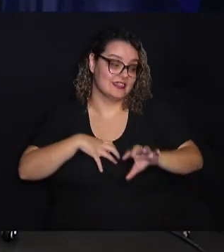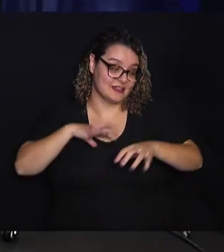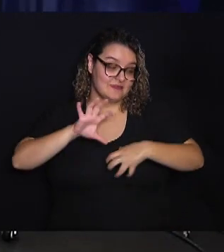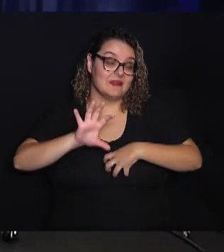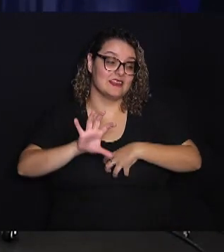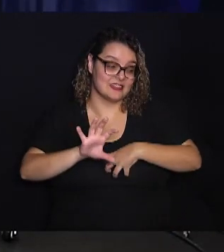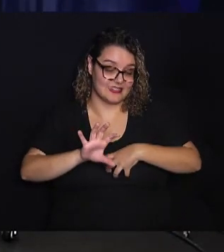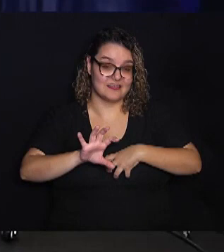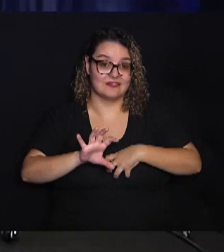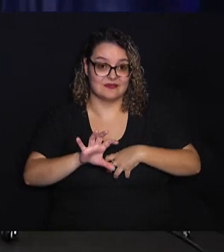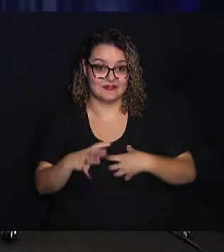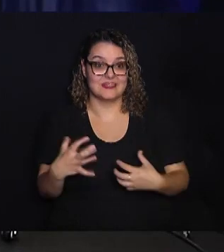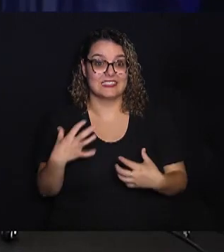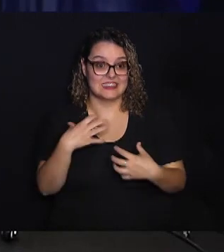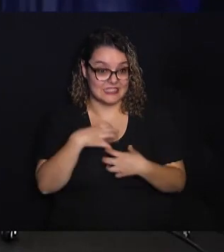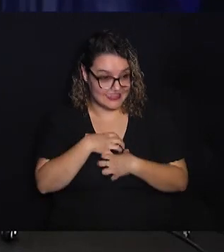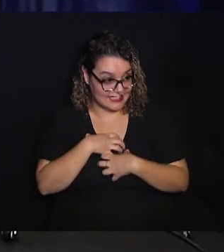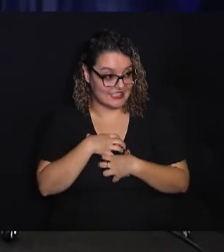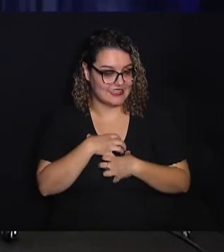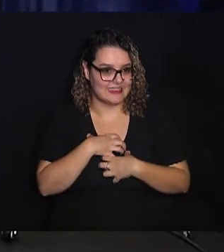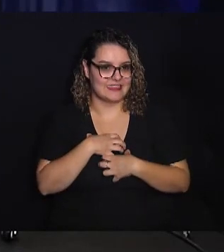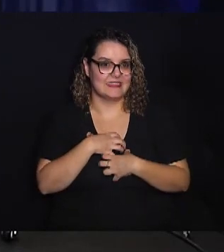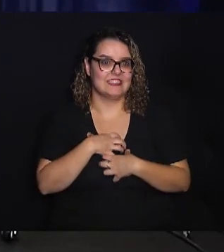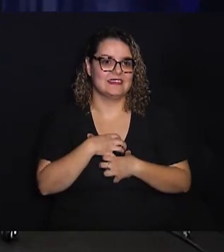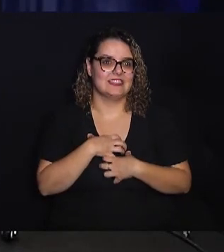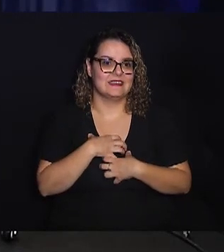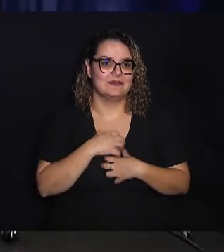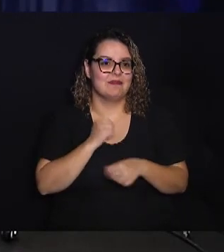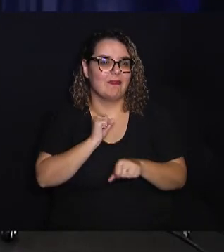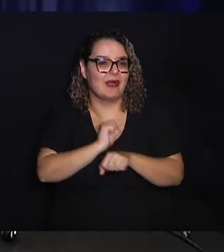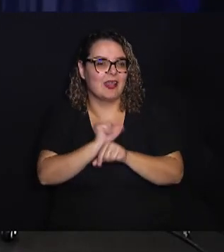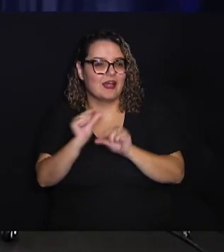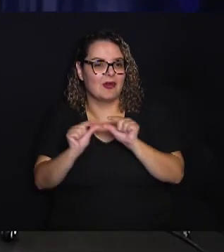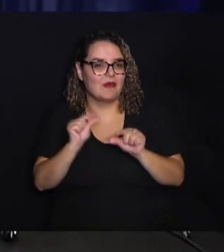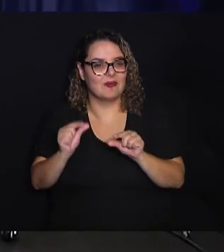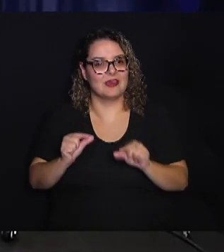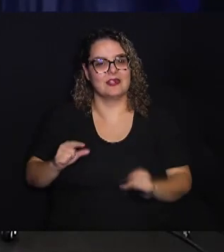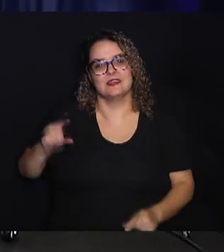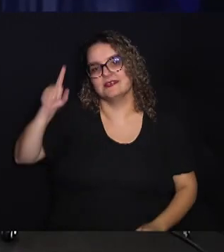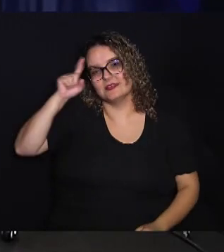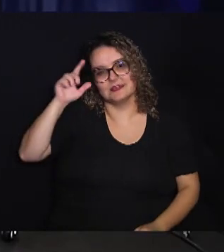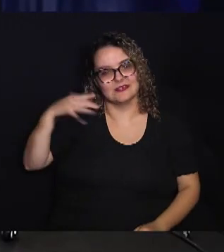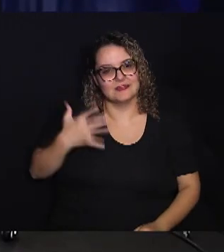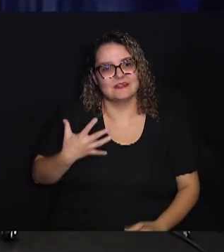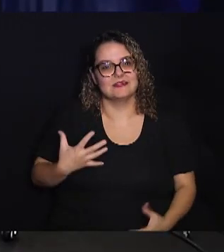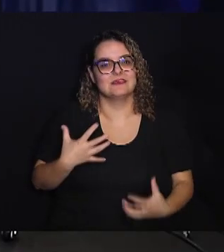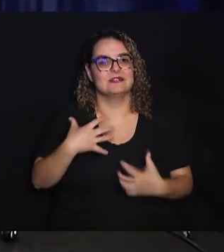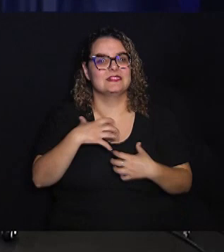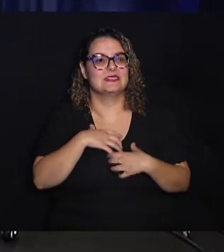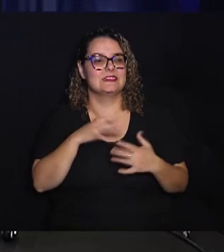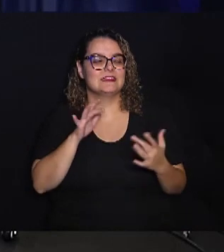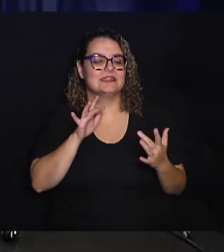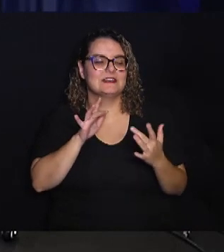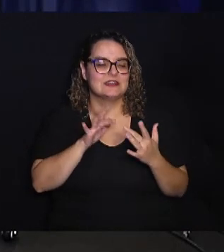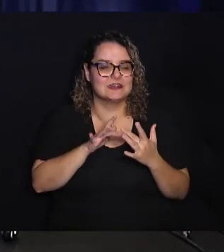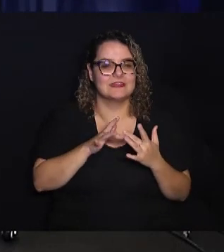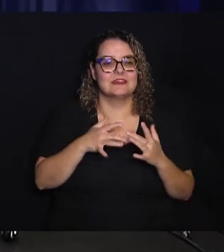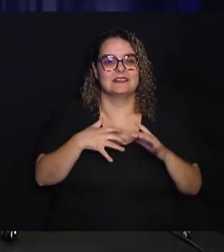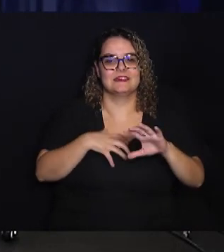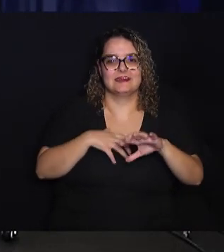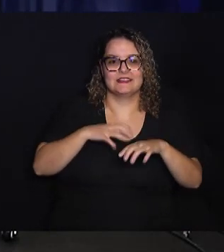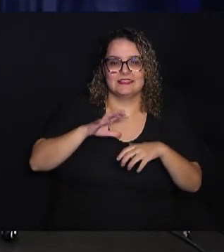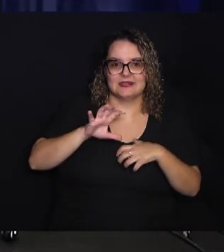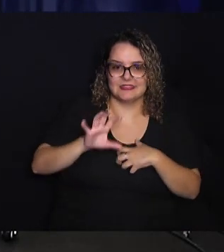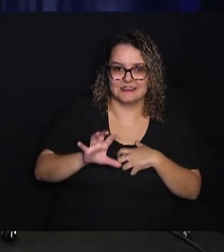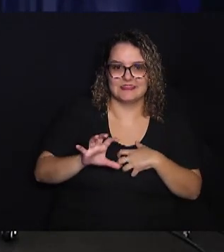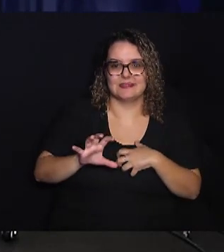Você sentir, né? Parar um pouquinho dessa correria do dia a dia e tocar, se colocar no lugar do